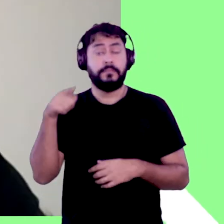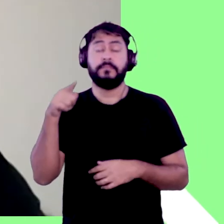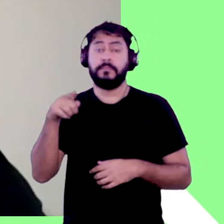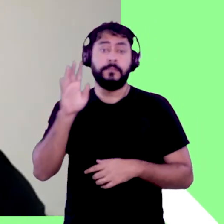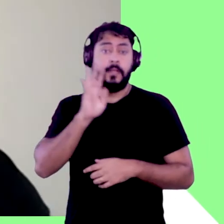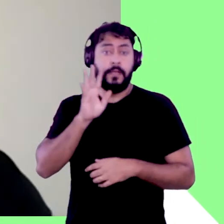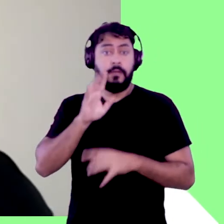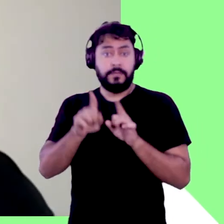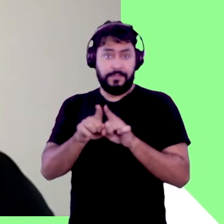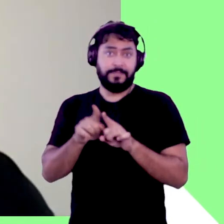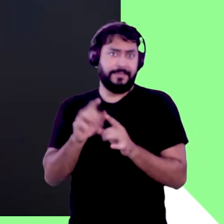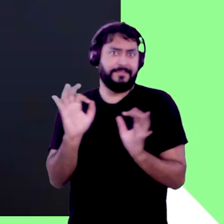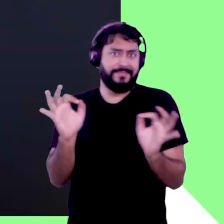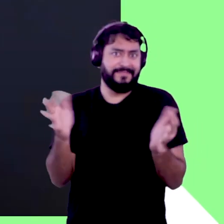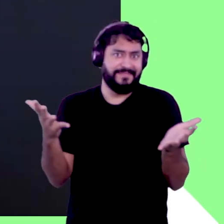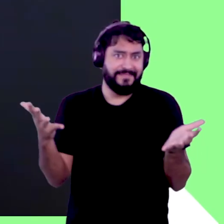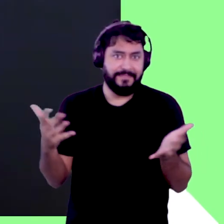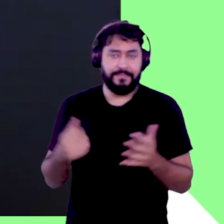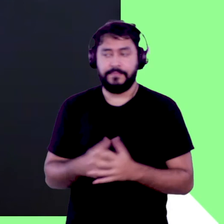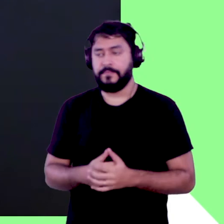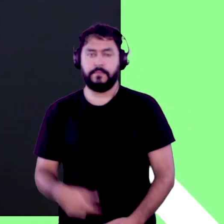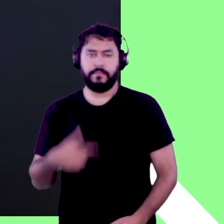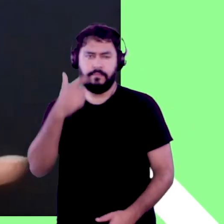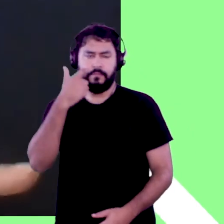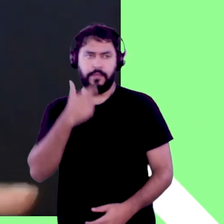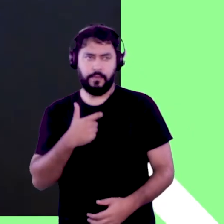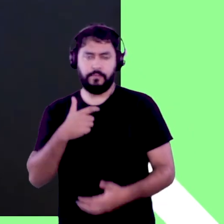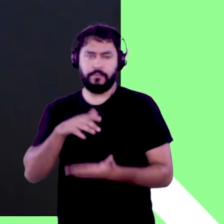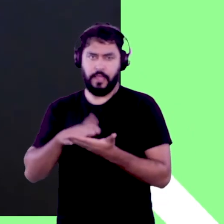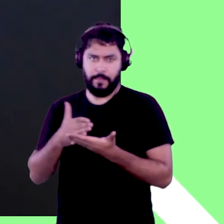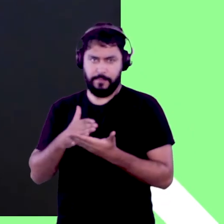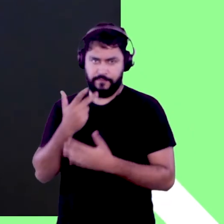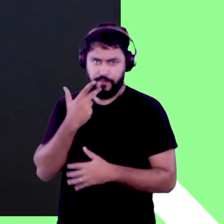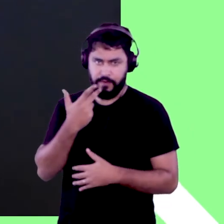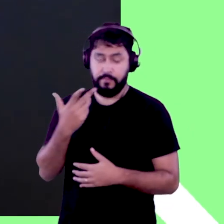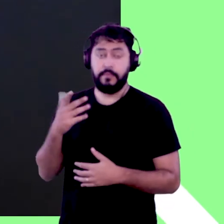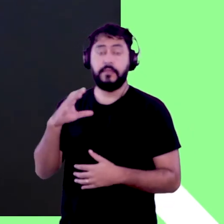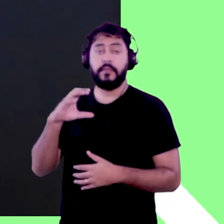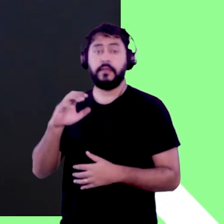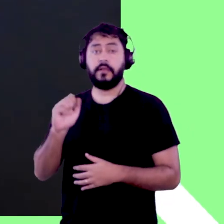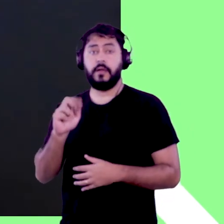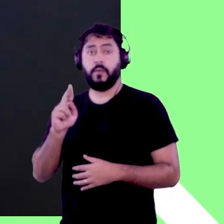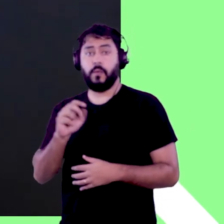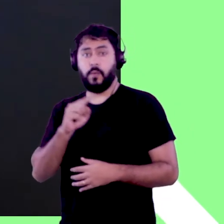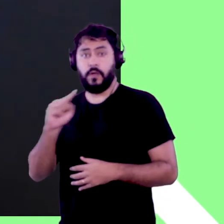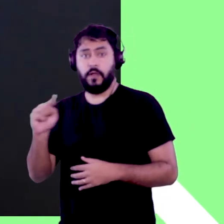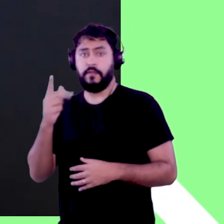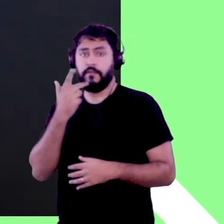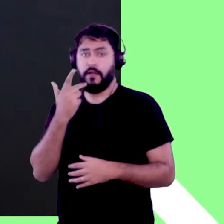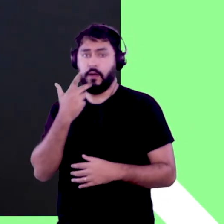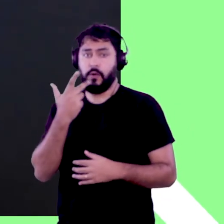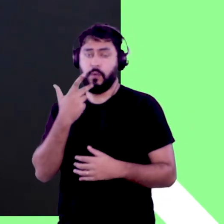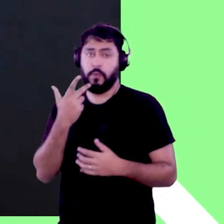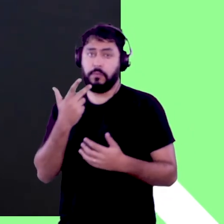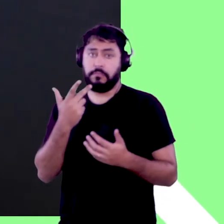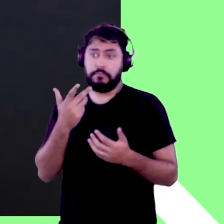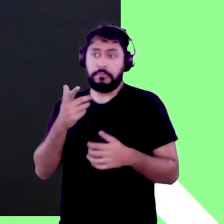também, né? Sou eu, a intérprete falando. O Cauã que também falou que se desse tempo, gostaria de fazer uma breve